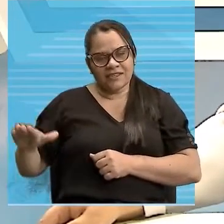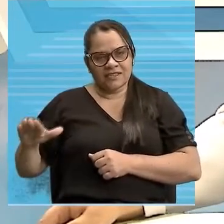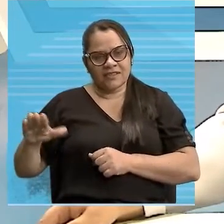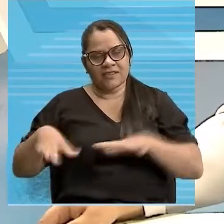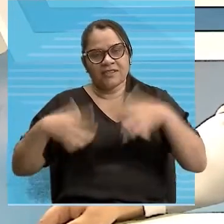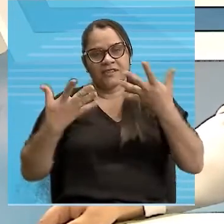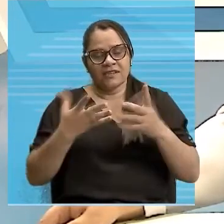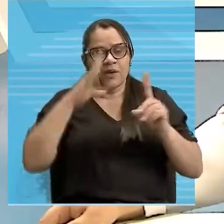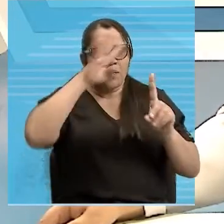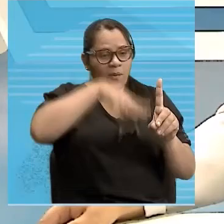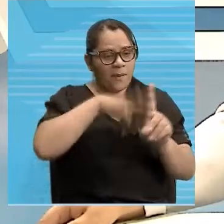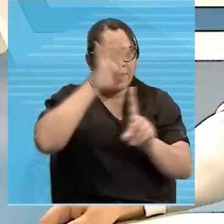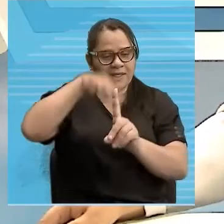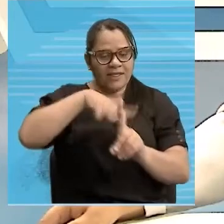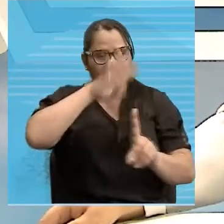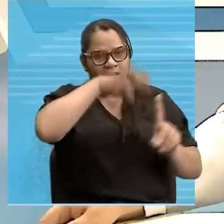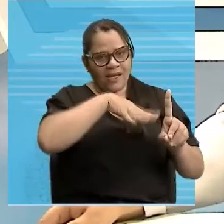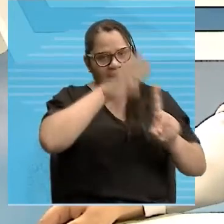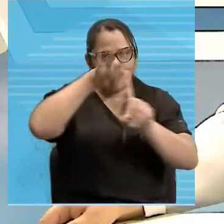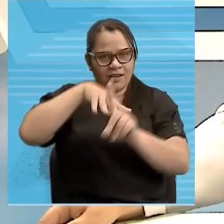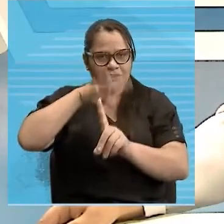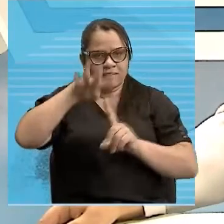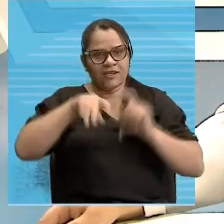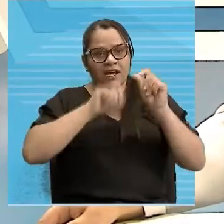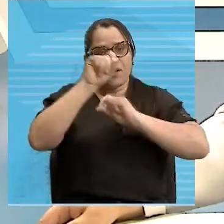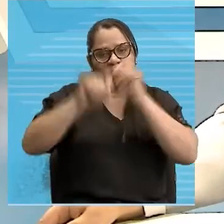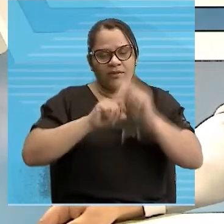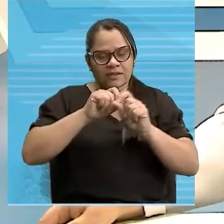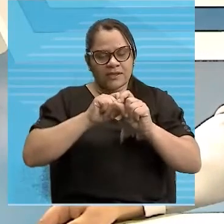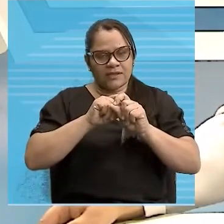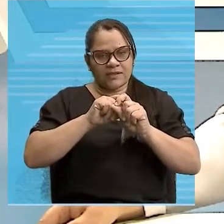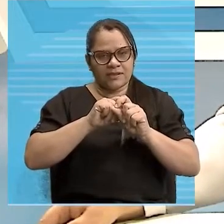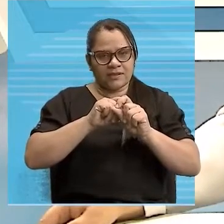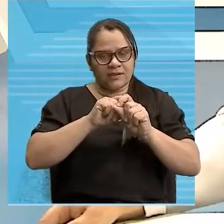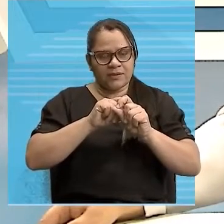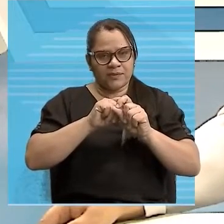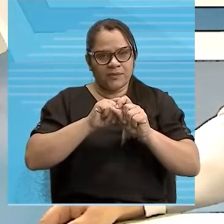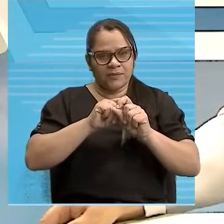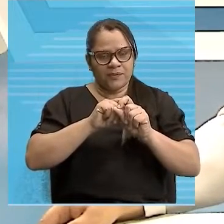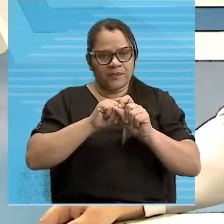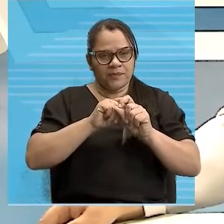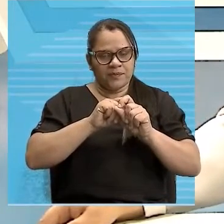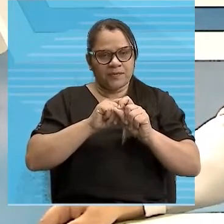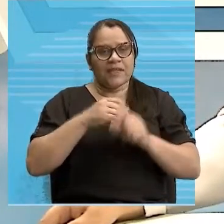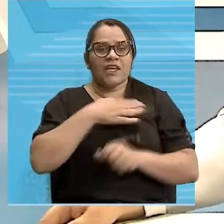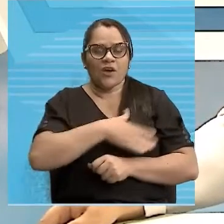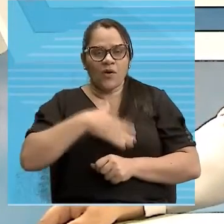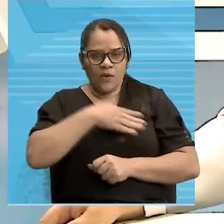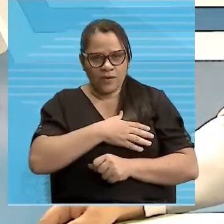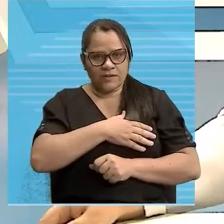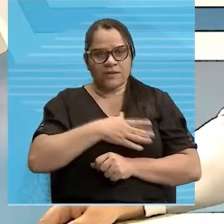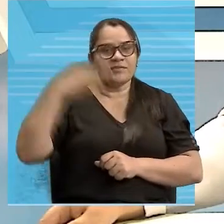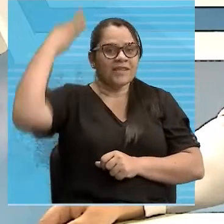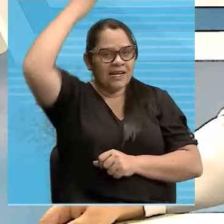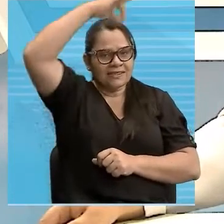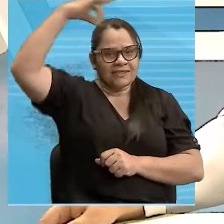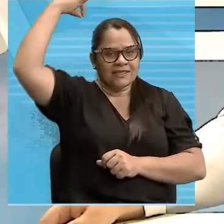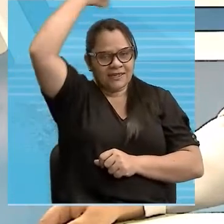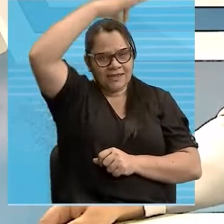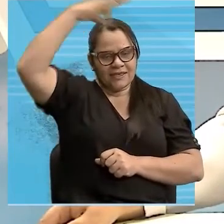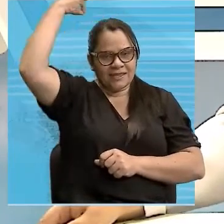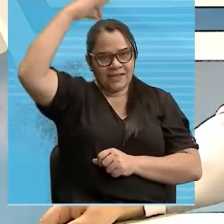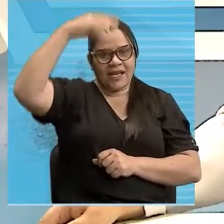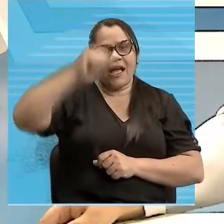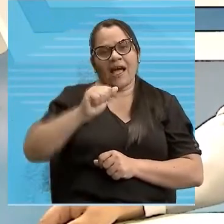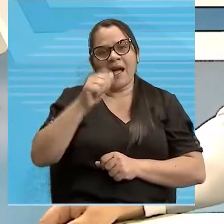minhas homenagens aos que são devotos da padroeira. É, muitas graças a todos, muitas bênçãos, muita saúde, muita